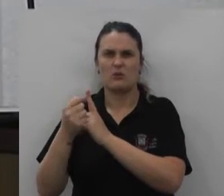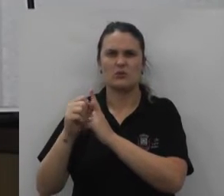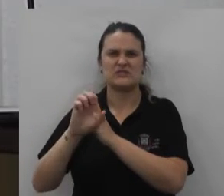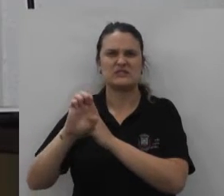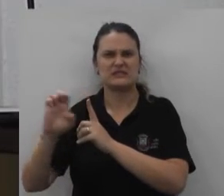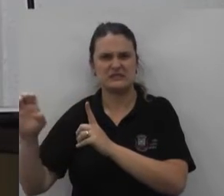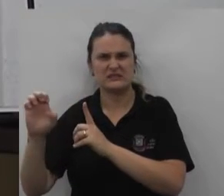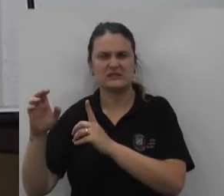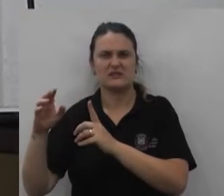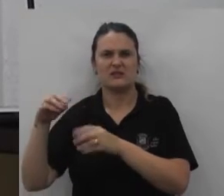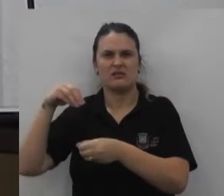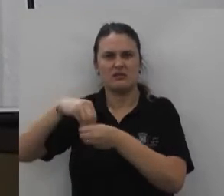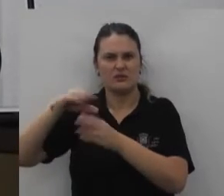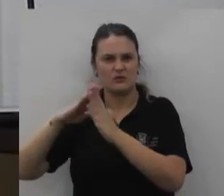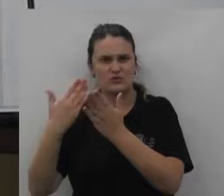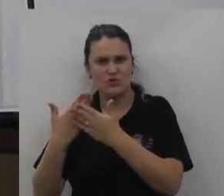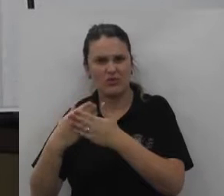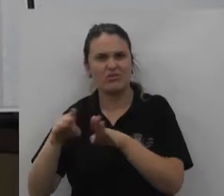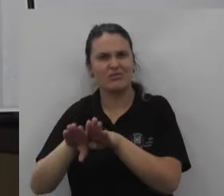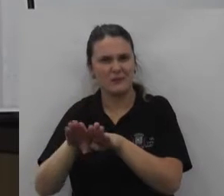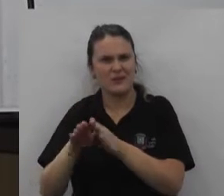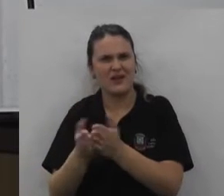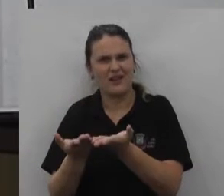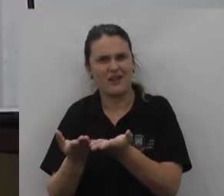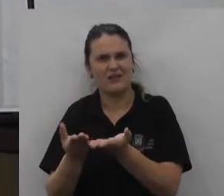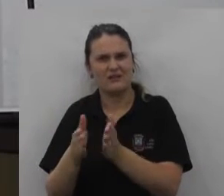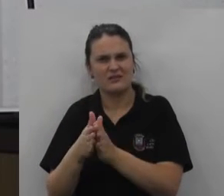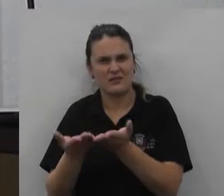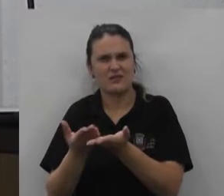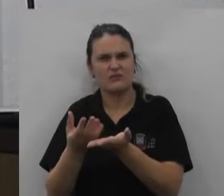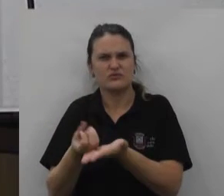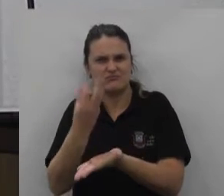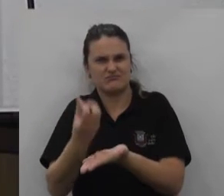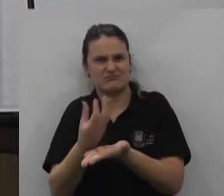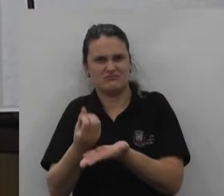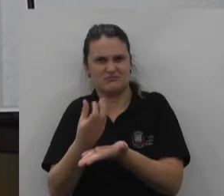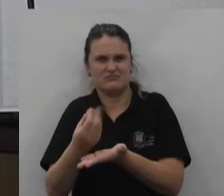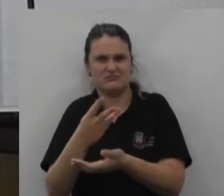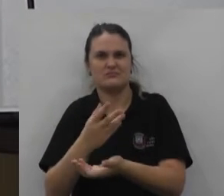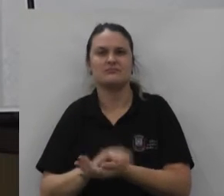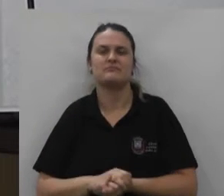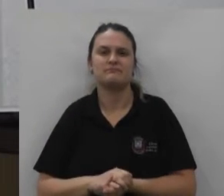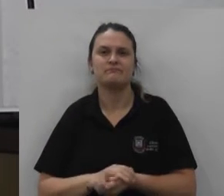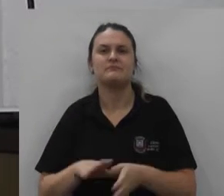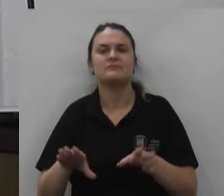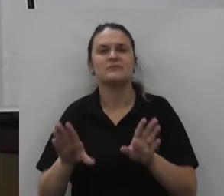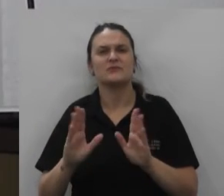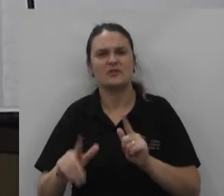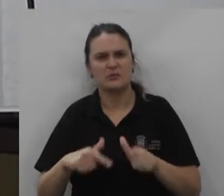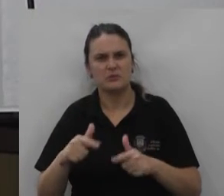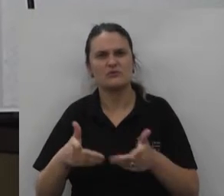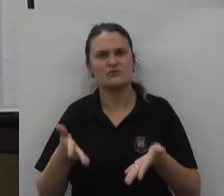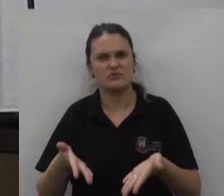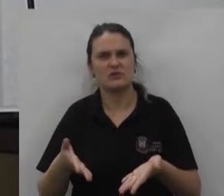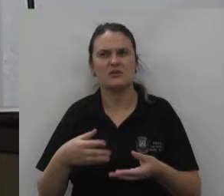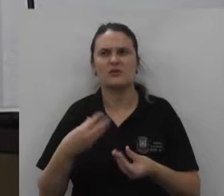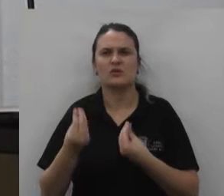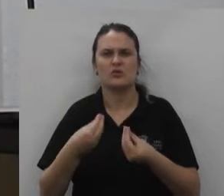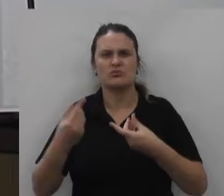esquerda nas escolas e nos livros pedagógicos. Foi trabalhado